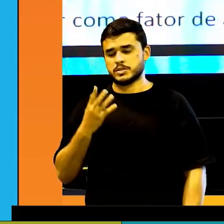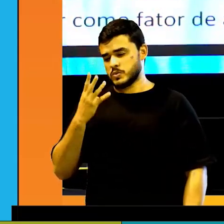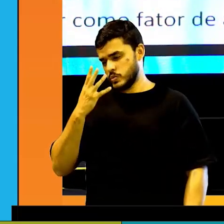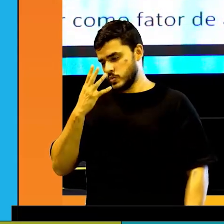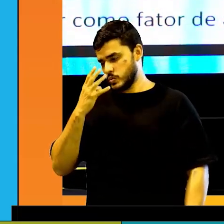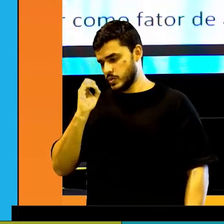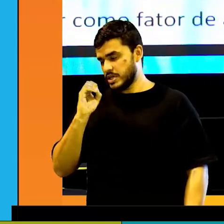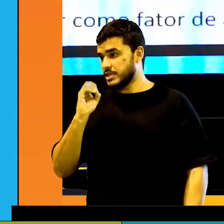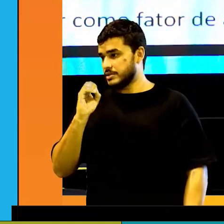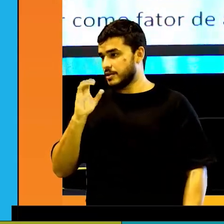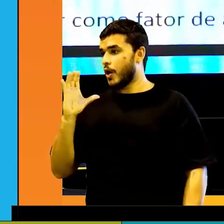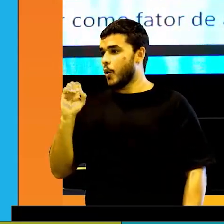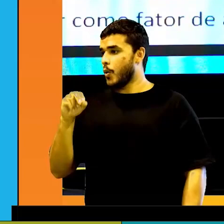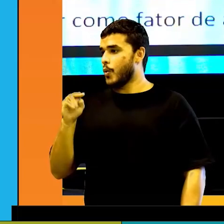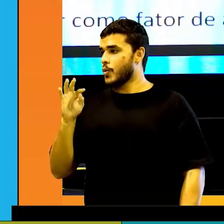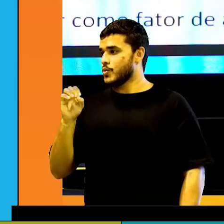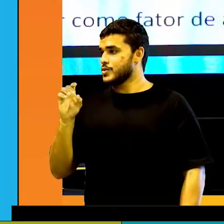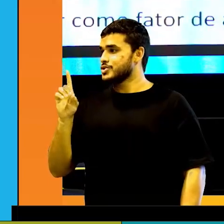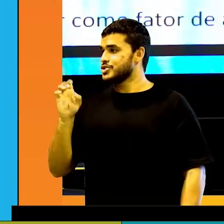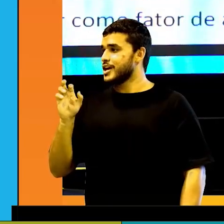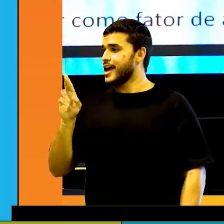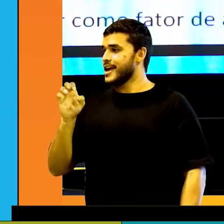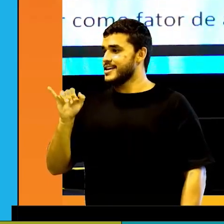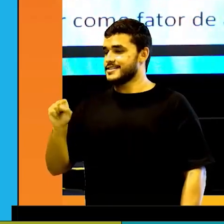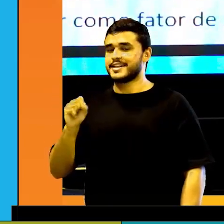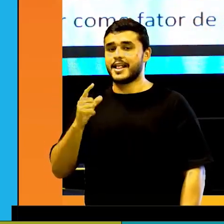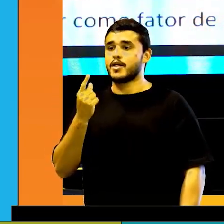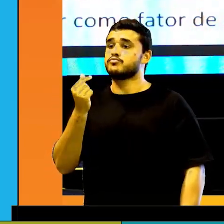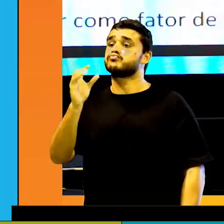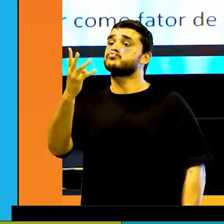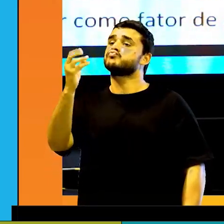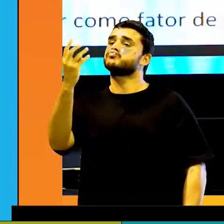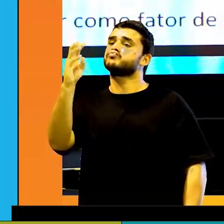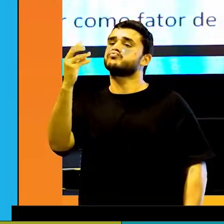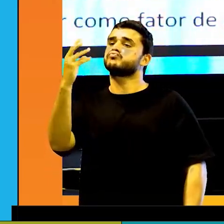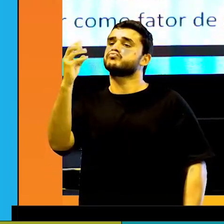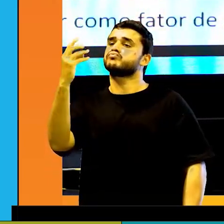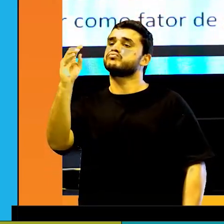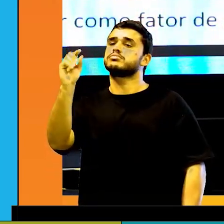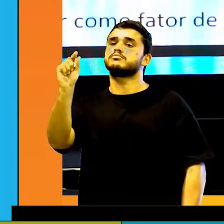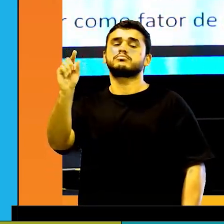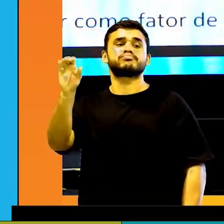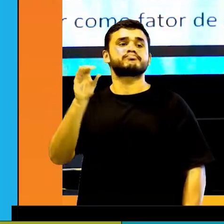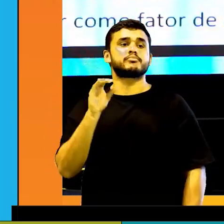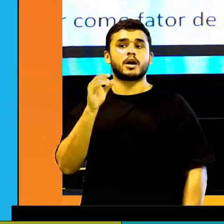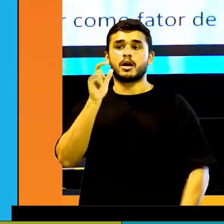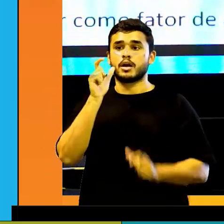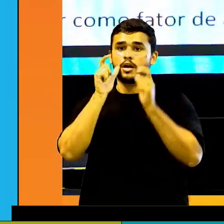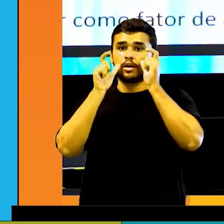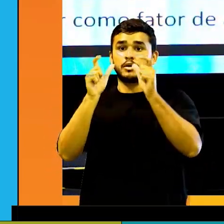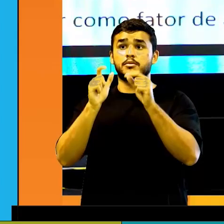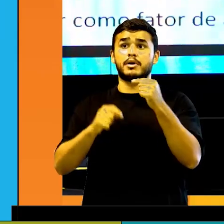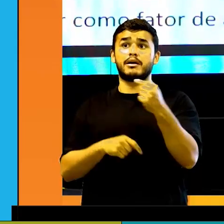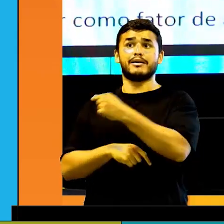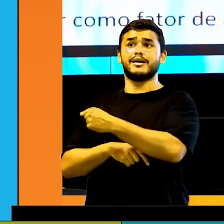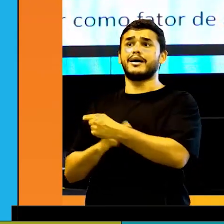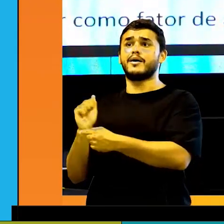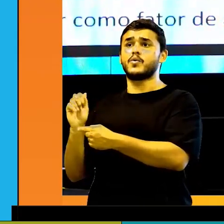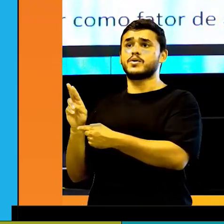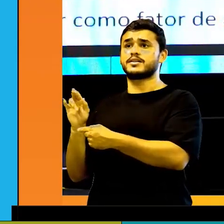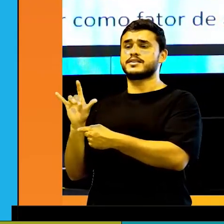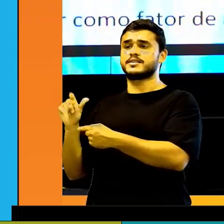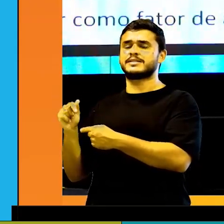de réis. Aí ele não deixa a Aurélia e vai ficar com a Adelaide só interessado no dote, mas gostando da Aurélia.